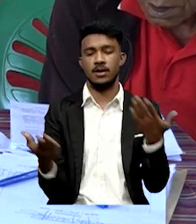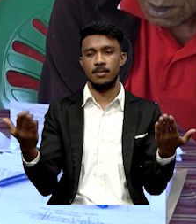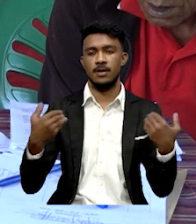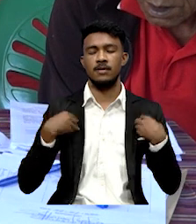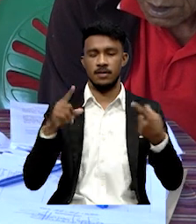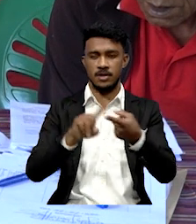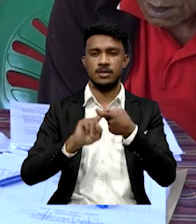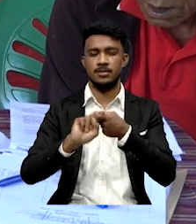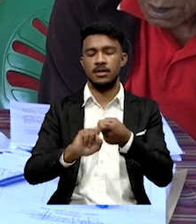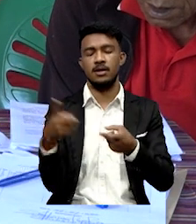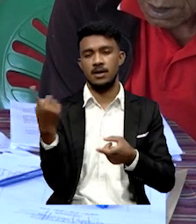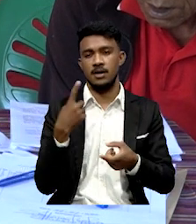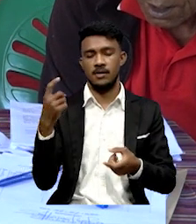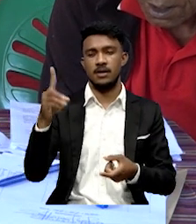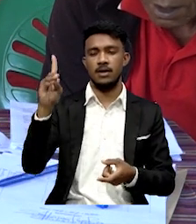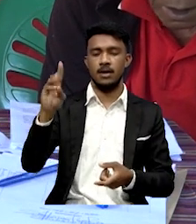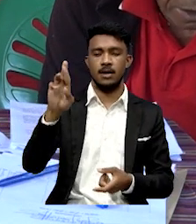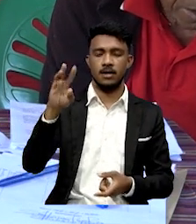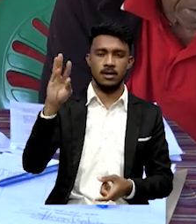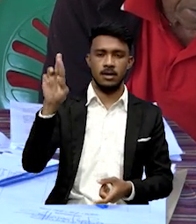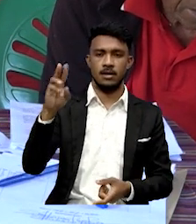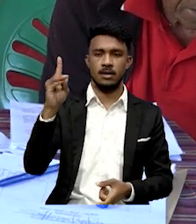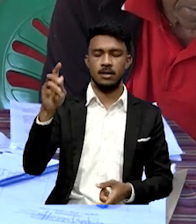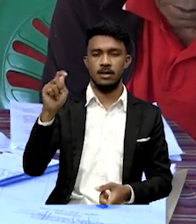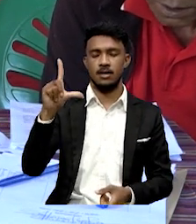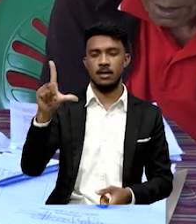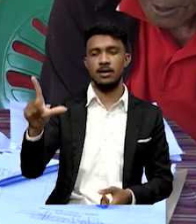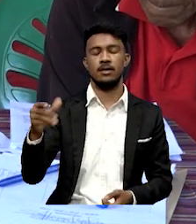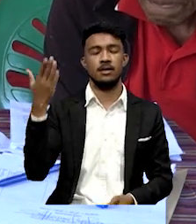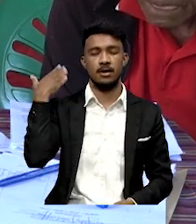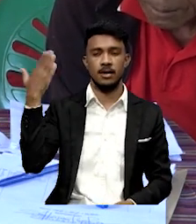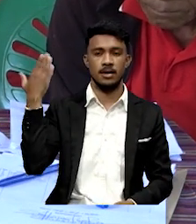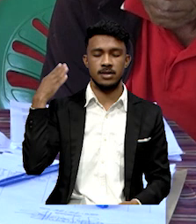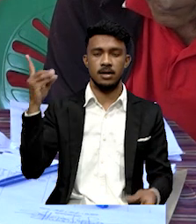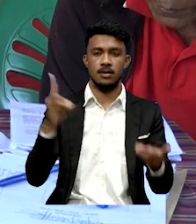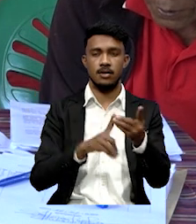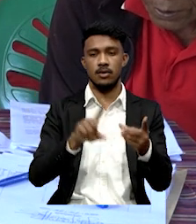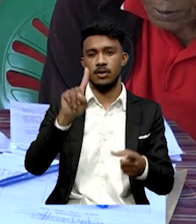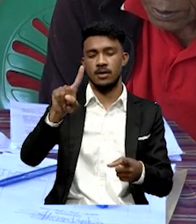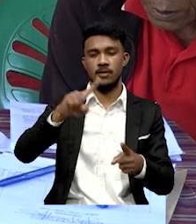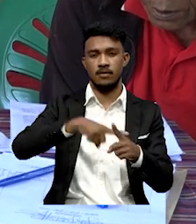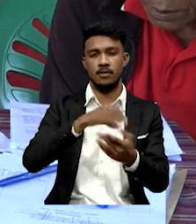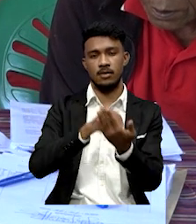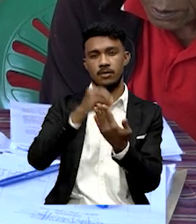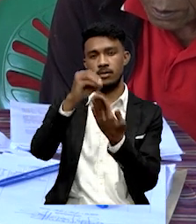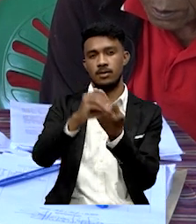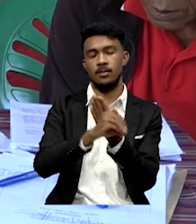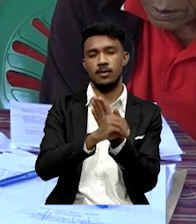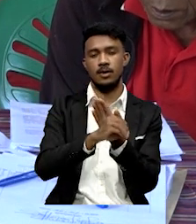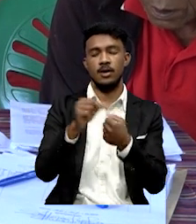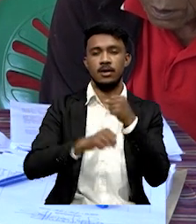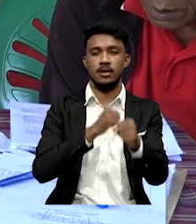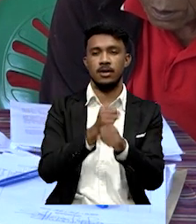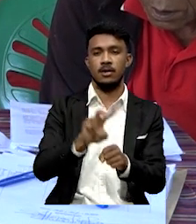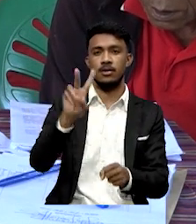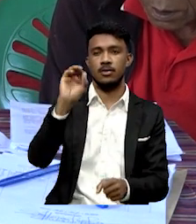hela RTL, desde lorang ida Pulau Tobru, tinang ring